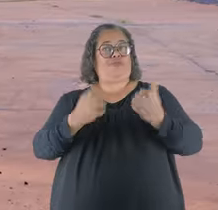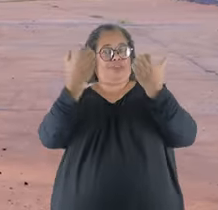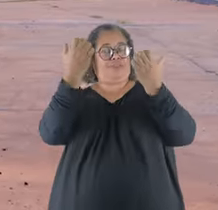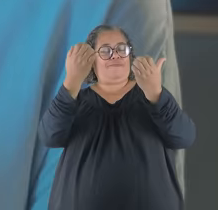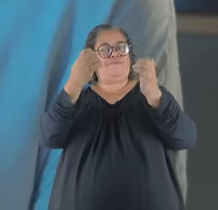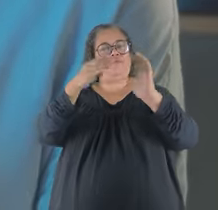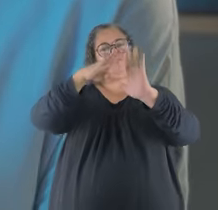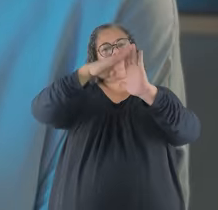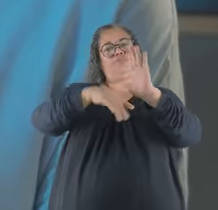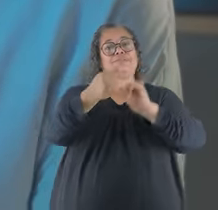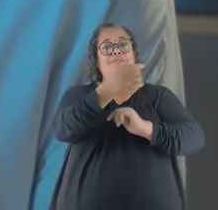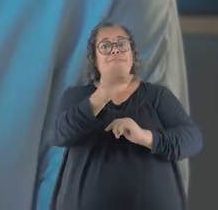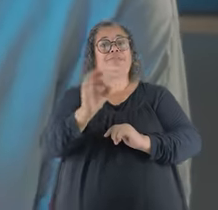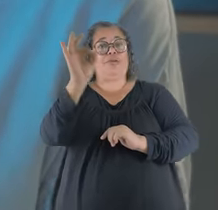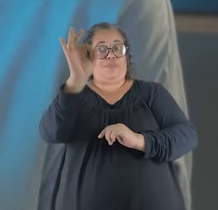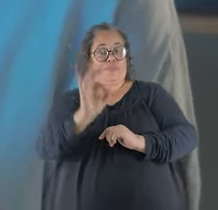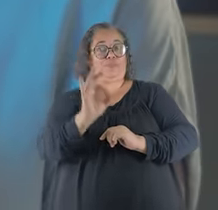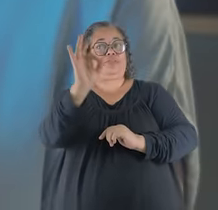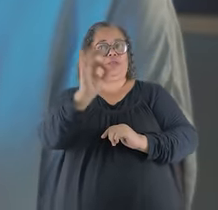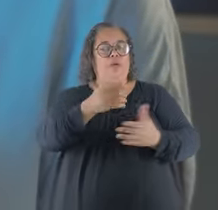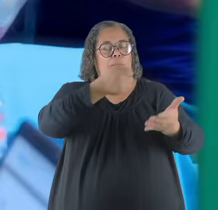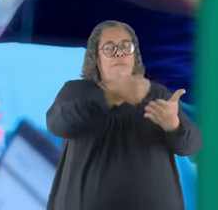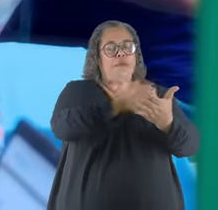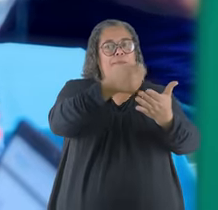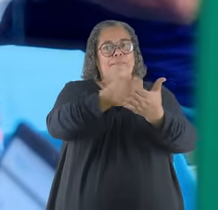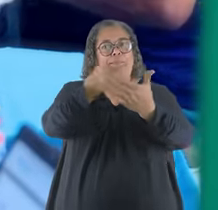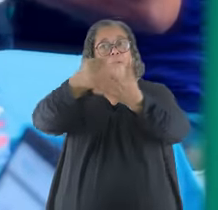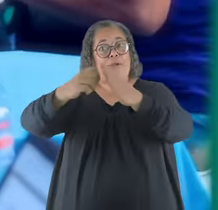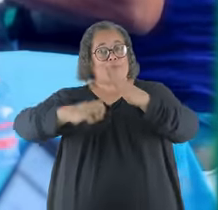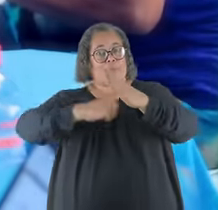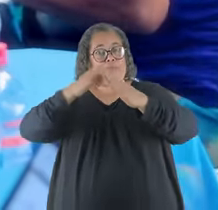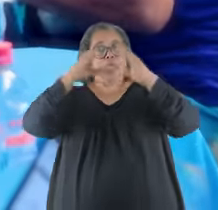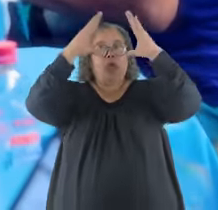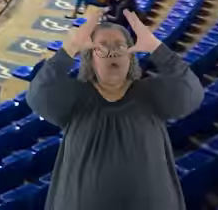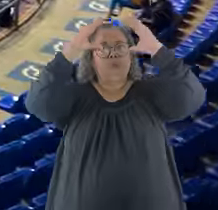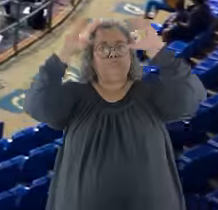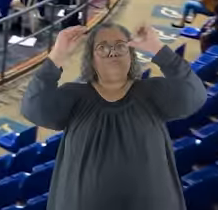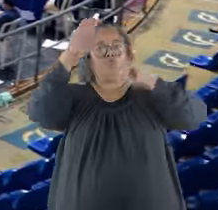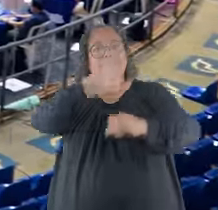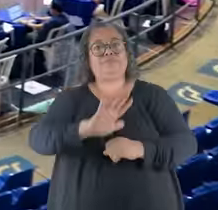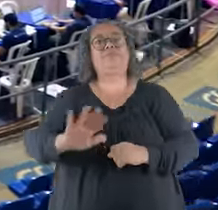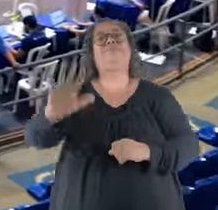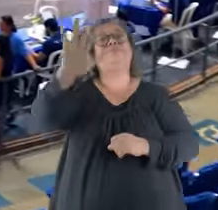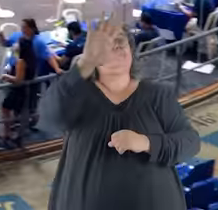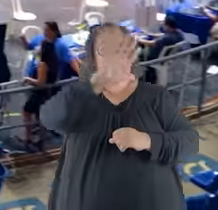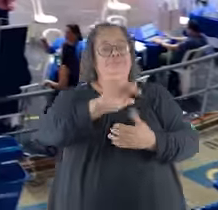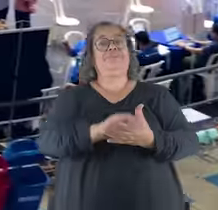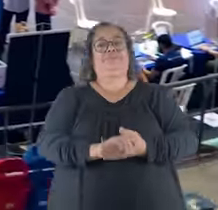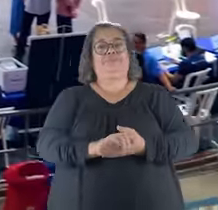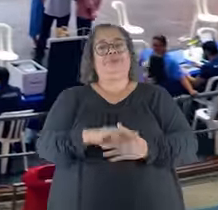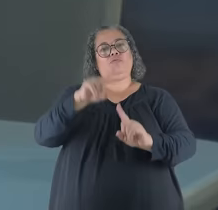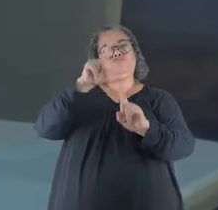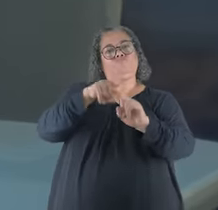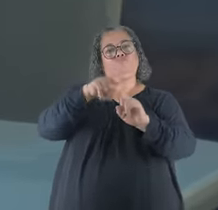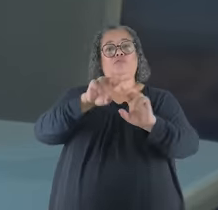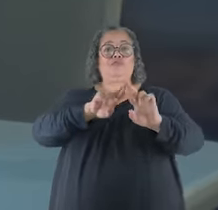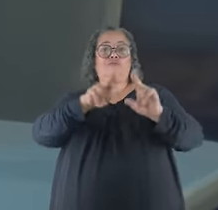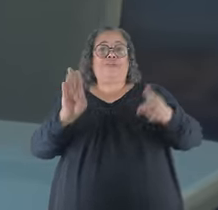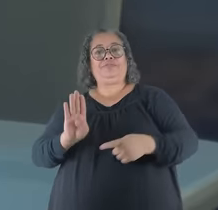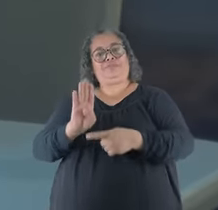no mutirão. Um desconto de 70%, que trouxe pagamento para as empresas e um sono tranquilo para muita gente.